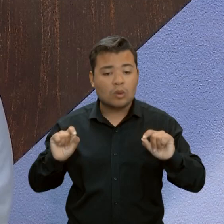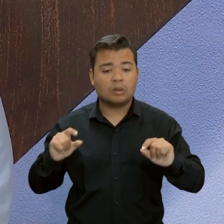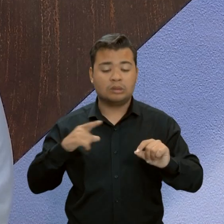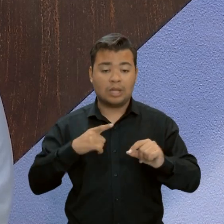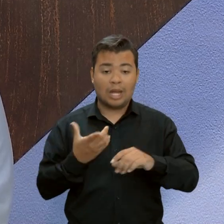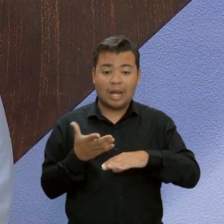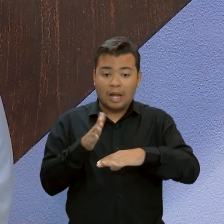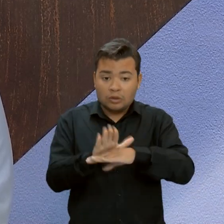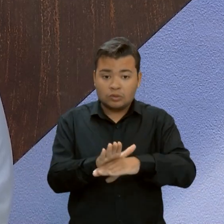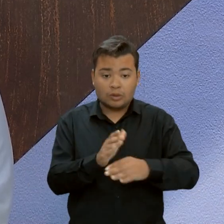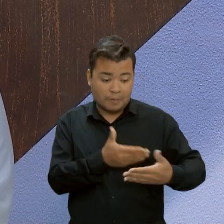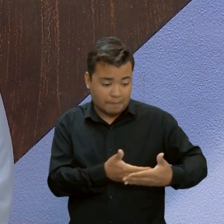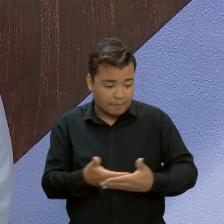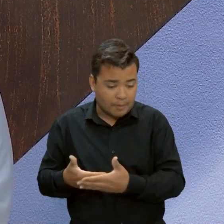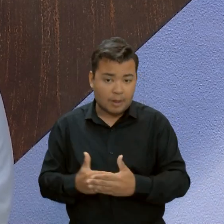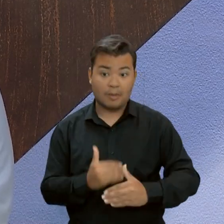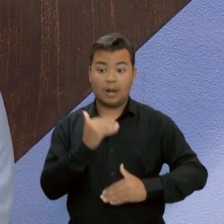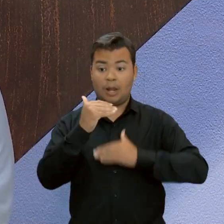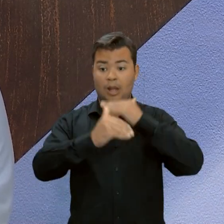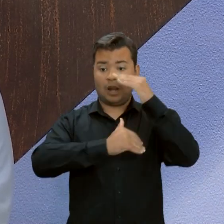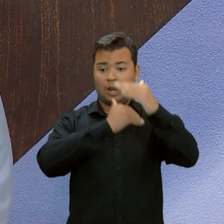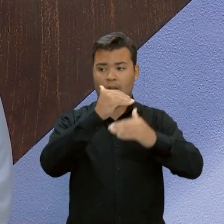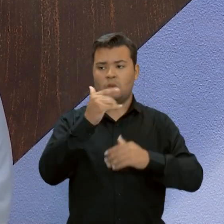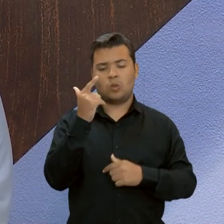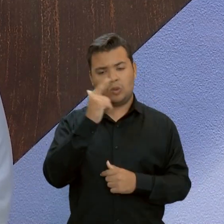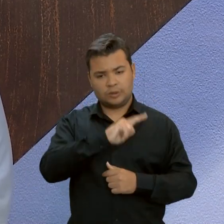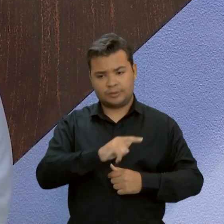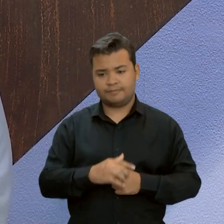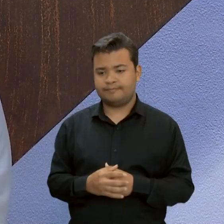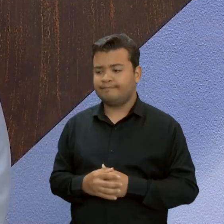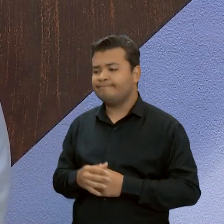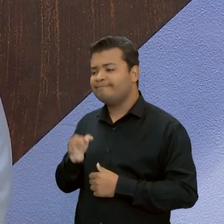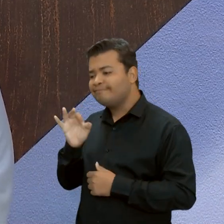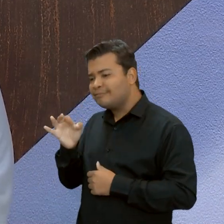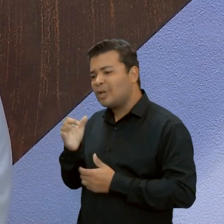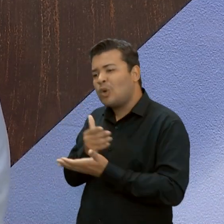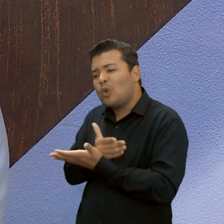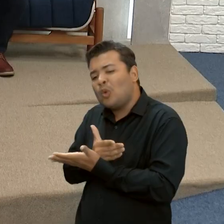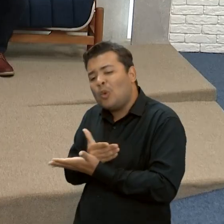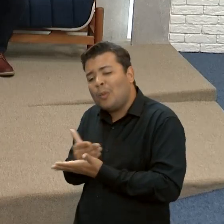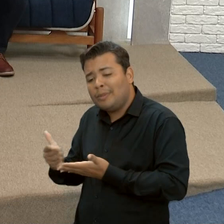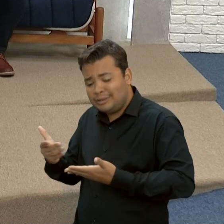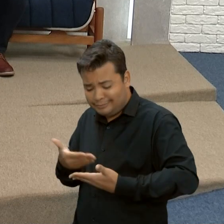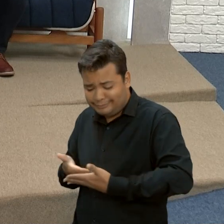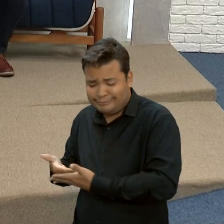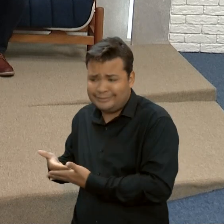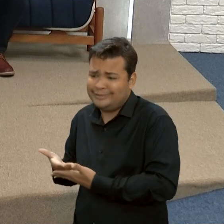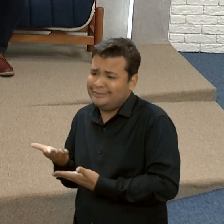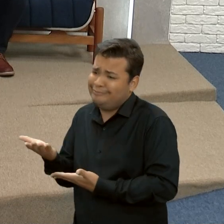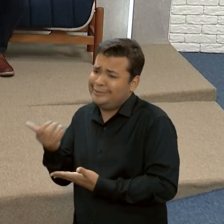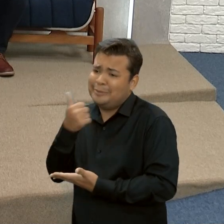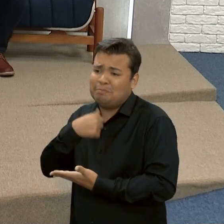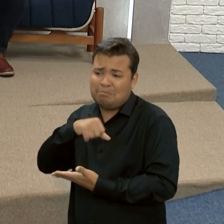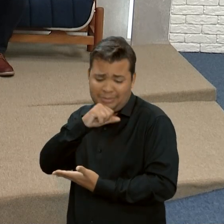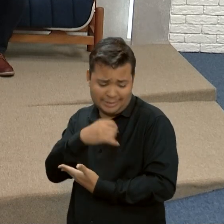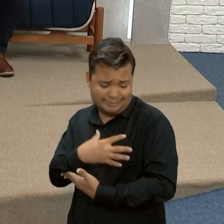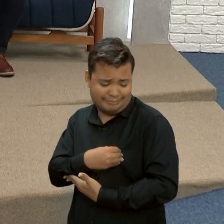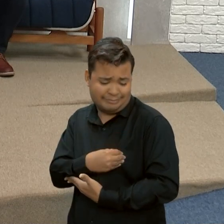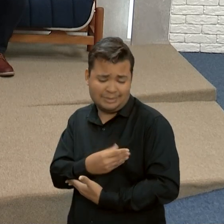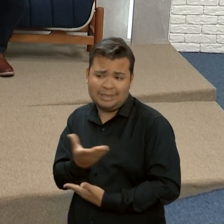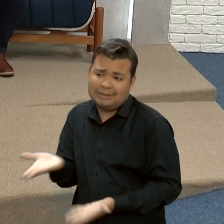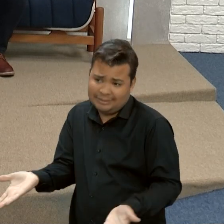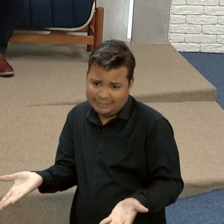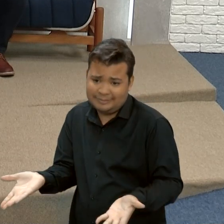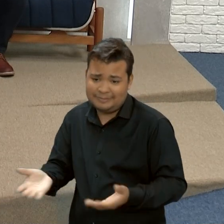do filho, né? Nesse crescimento do filho. Principalmente nessa primeira idade não tem como, né? O mamar é com a mãe, porque é ela que tem o peito. É importante o